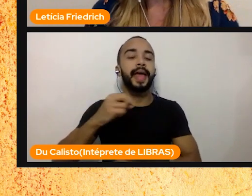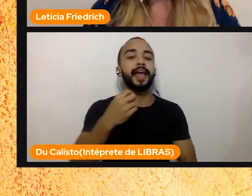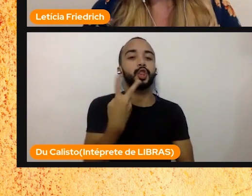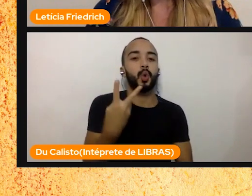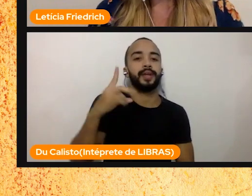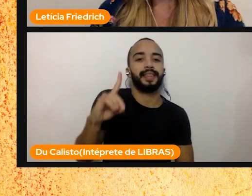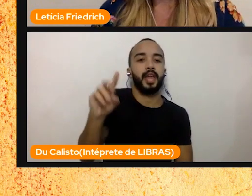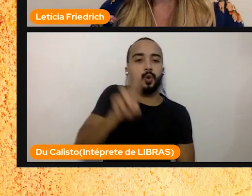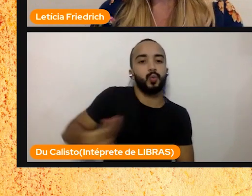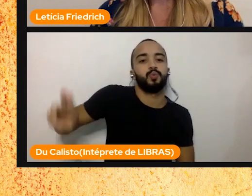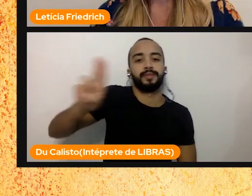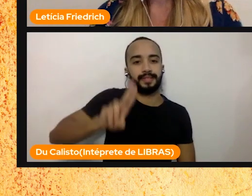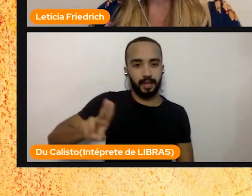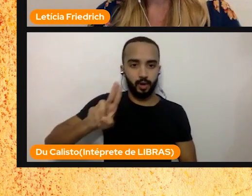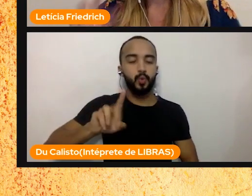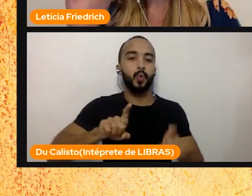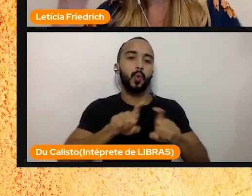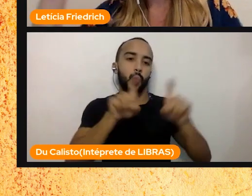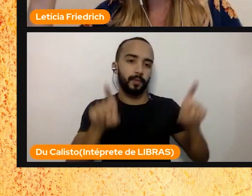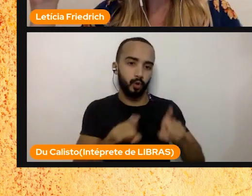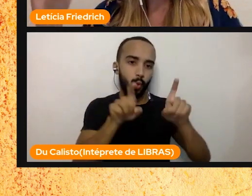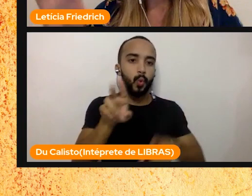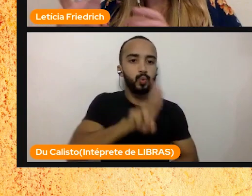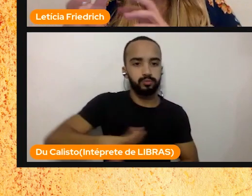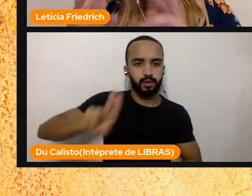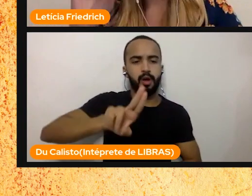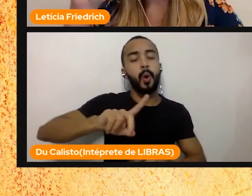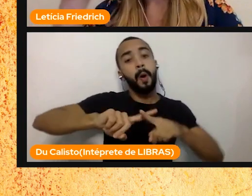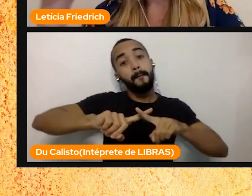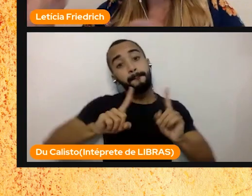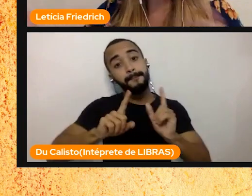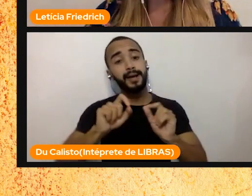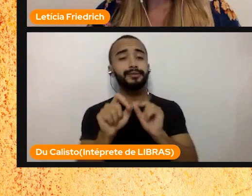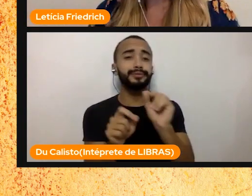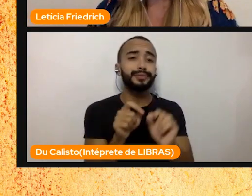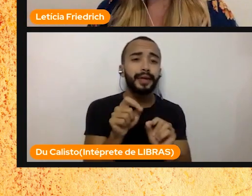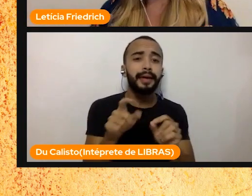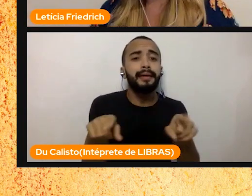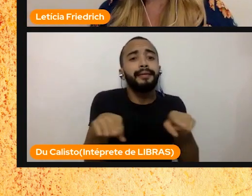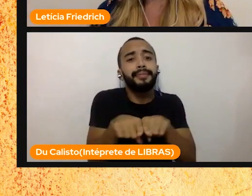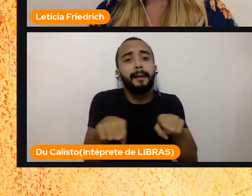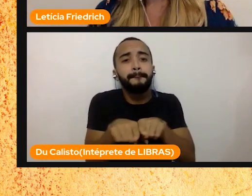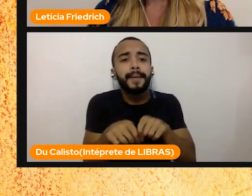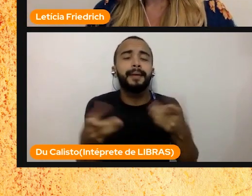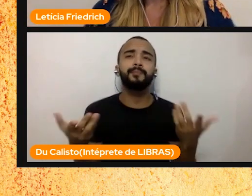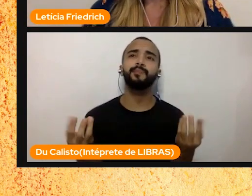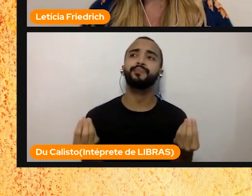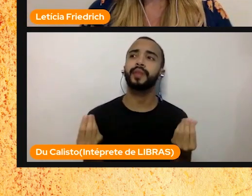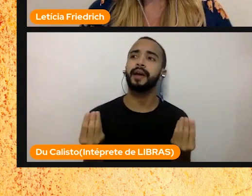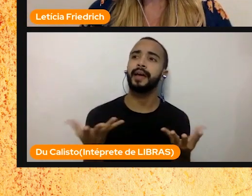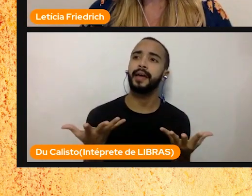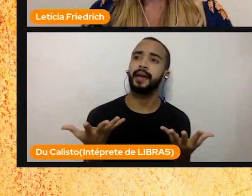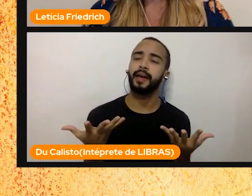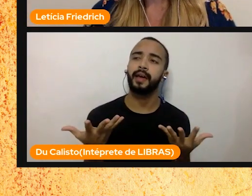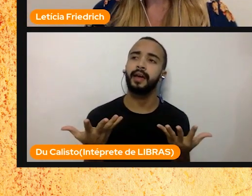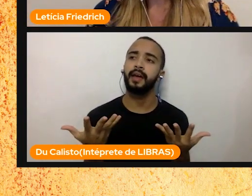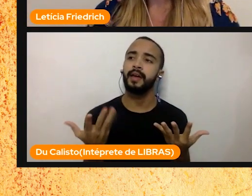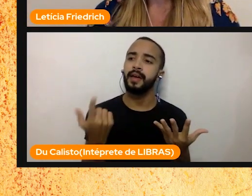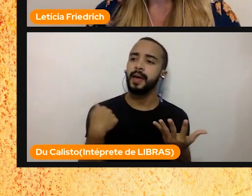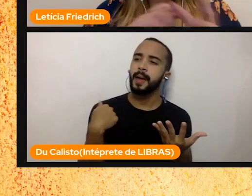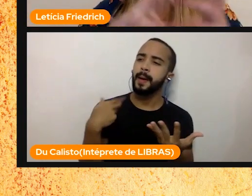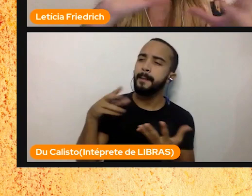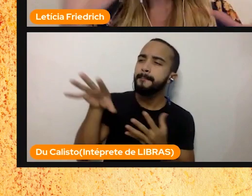de recorte também, de recortes de coisas reais, assim, vai ser uma mistura de